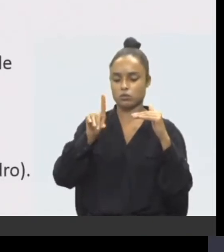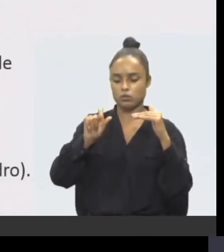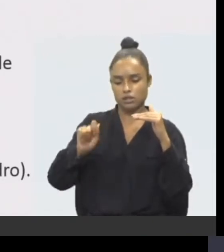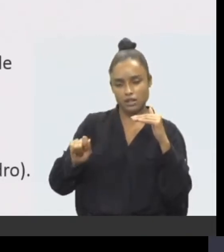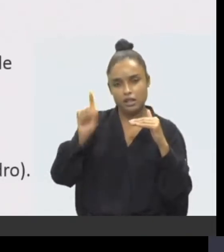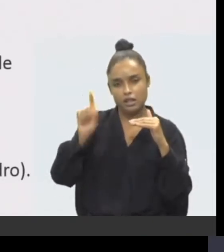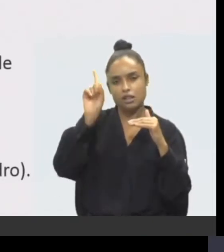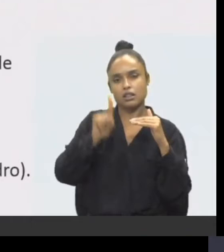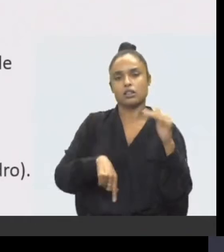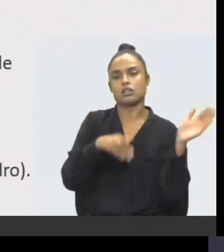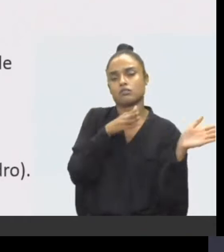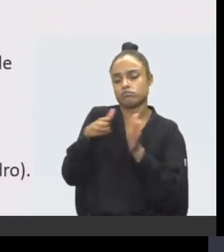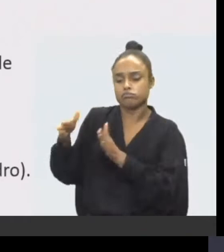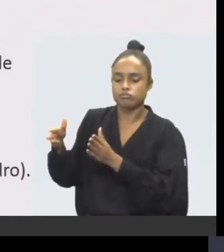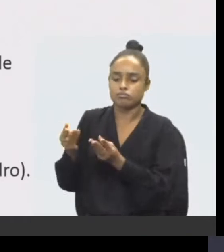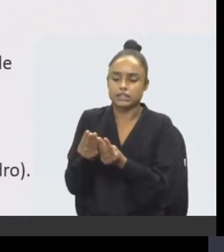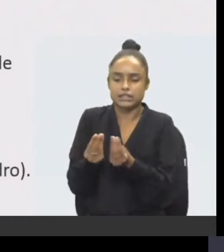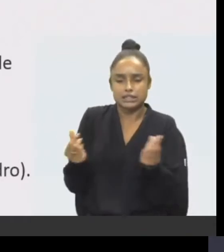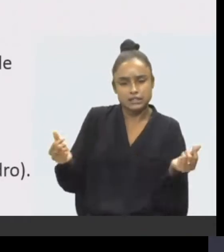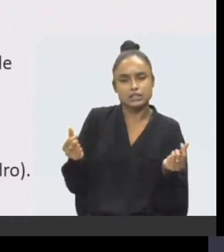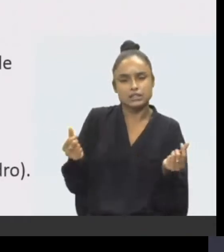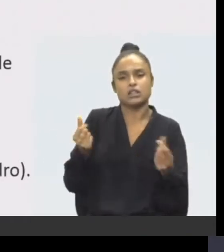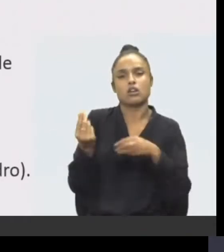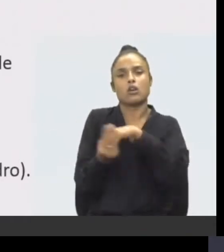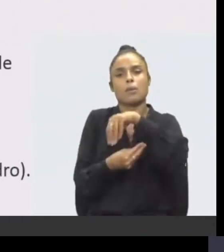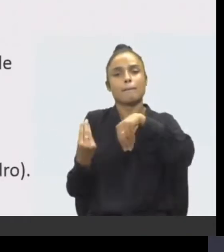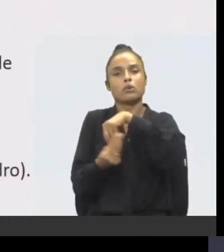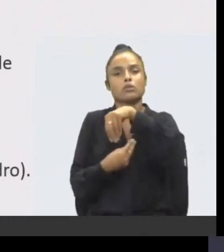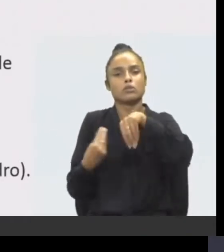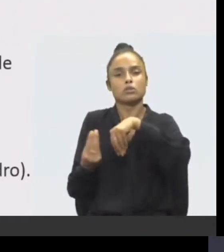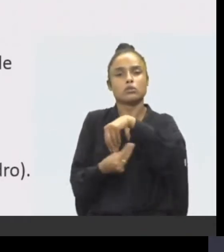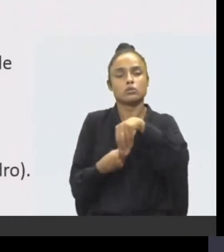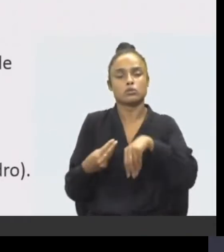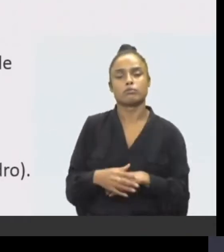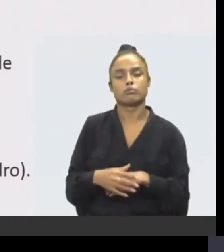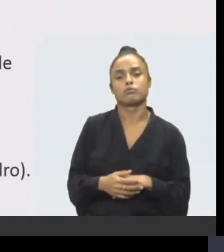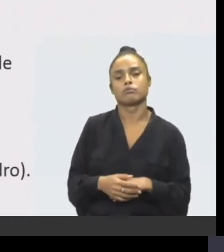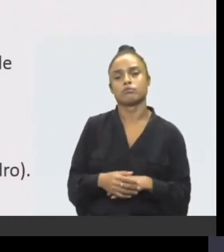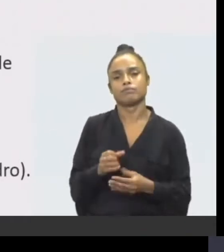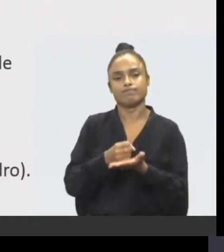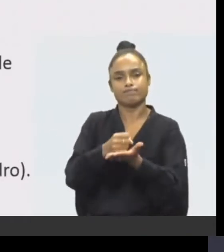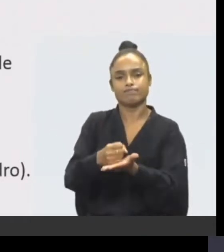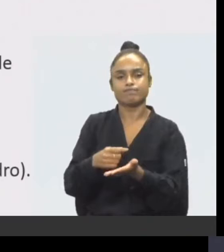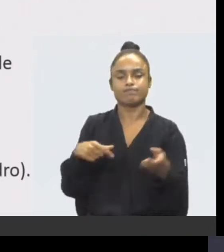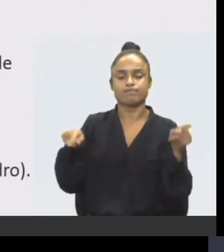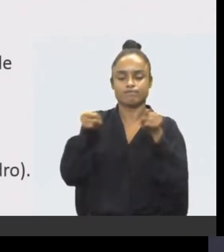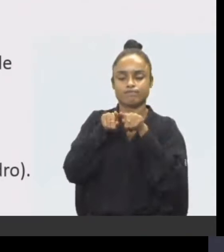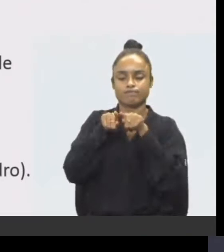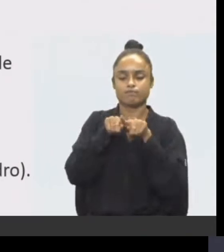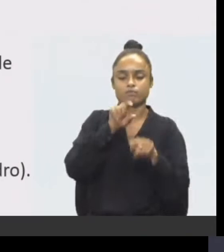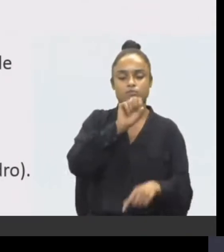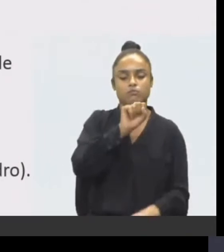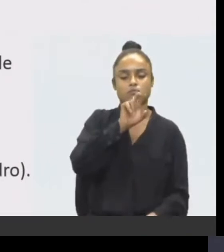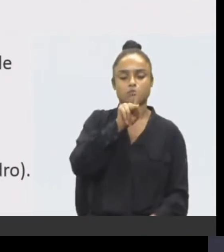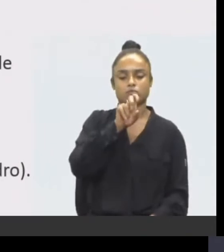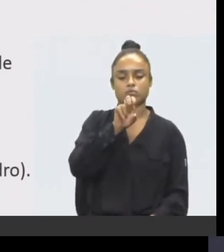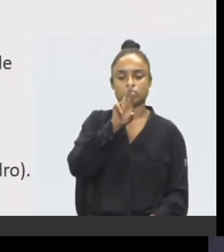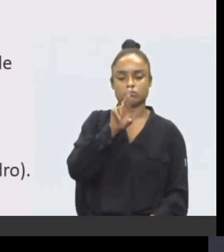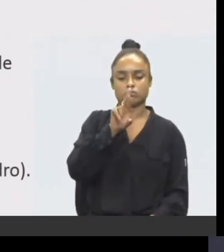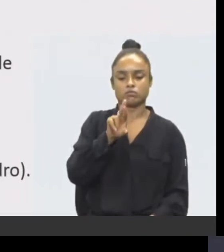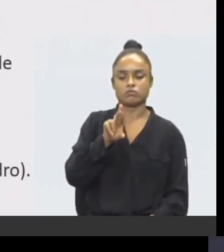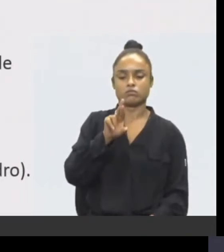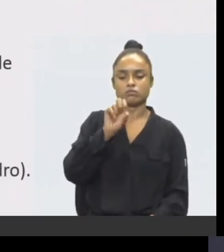a solubilidade máxima do composto nesse veículo. E por fim, nós temos aí as soluções supersaturadas. Nós vamos